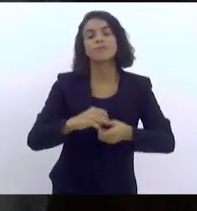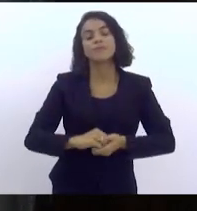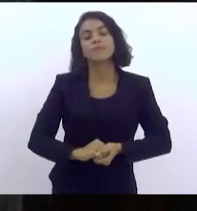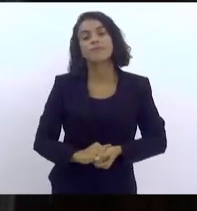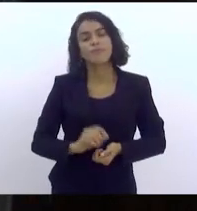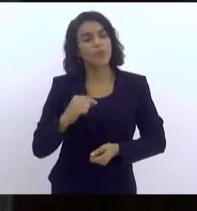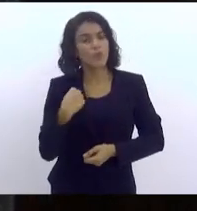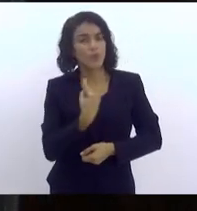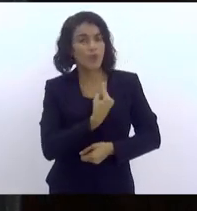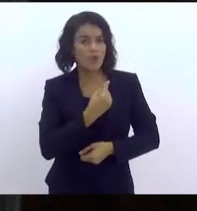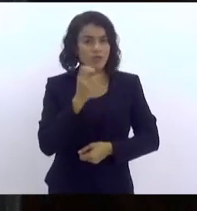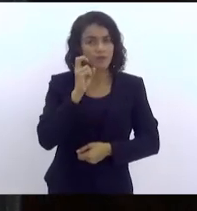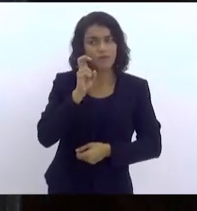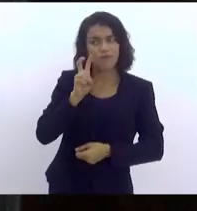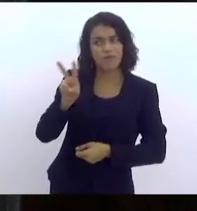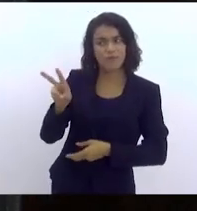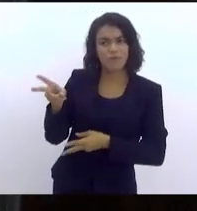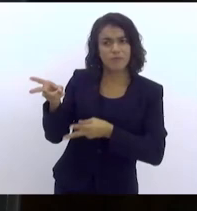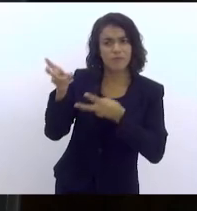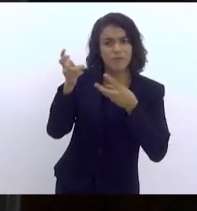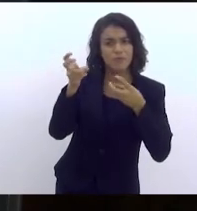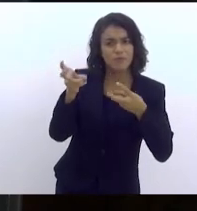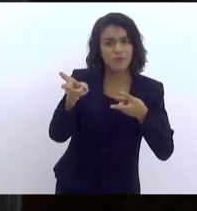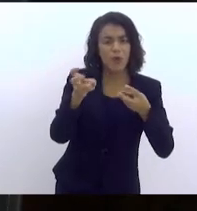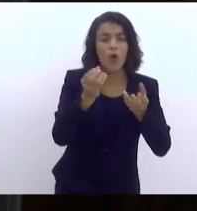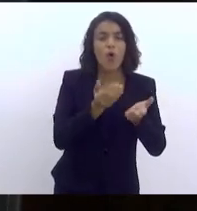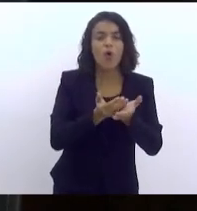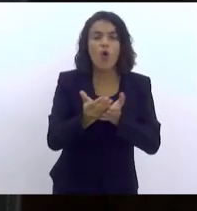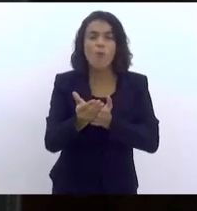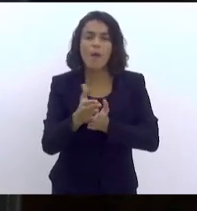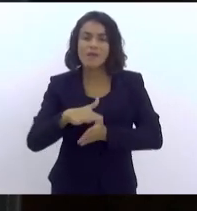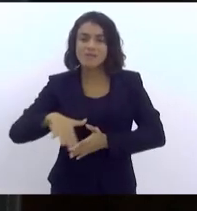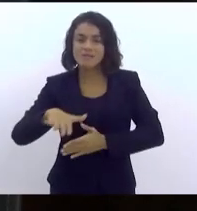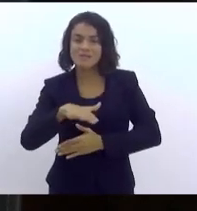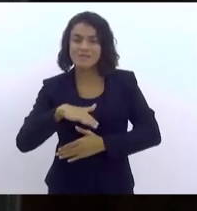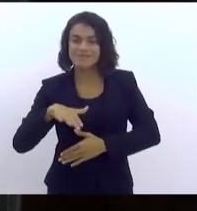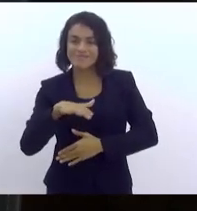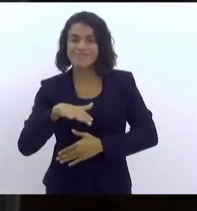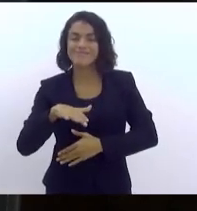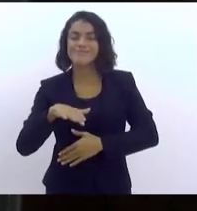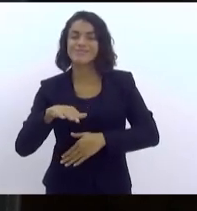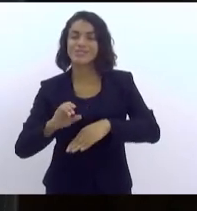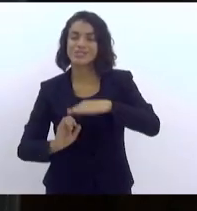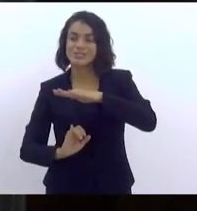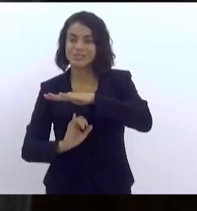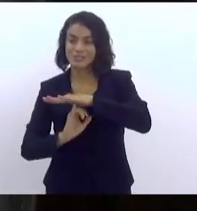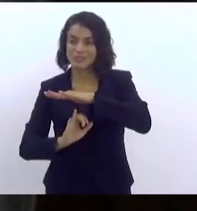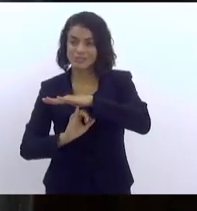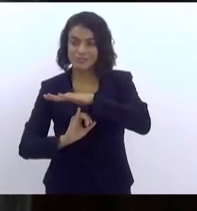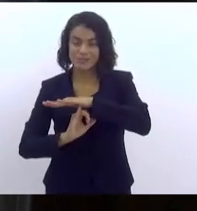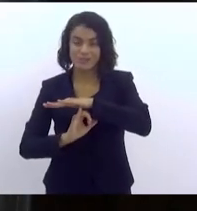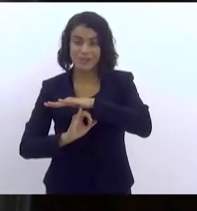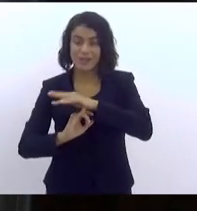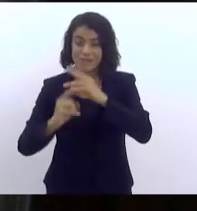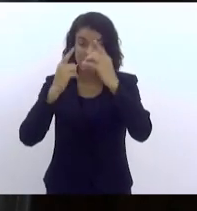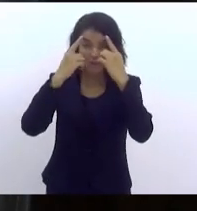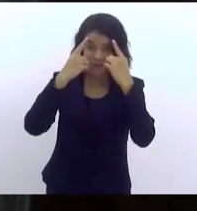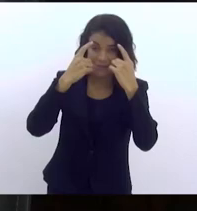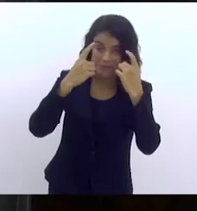que como nós vimos começa num nível institucional Essa violência